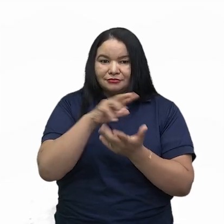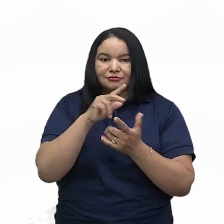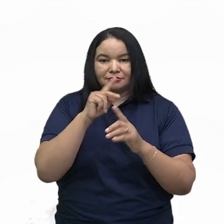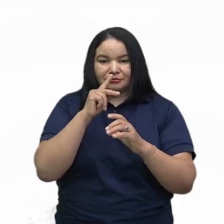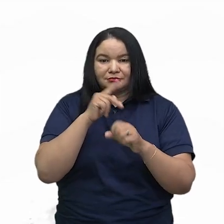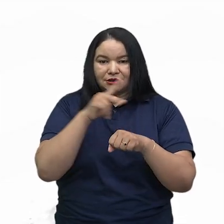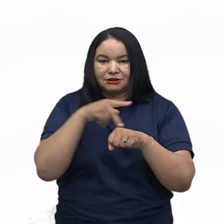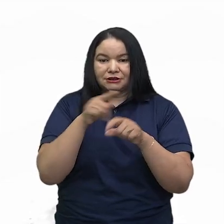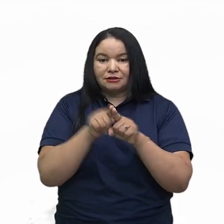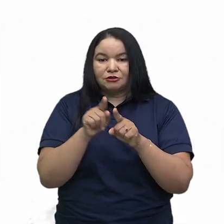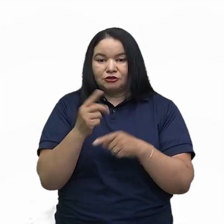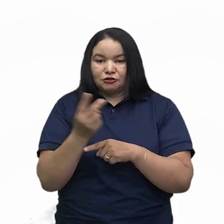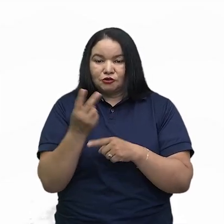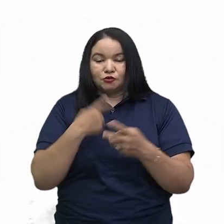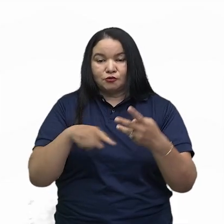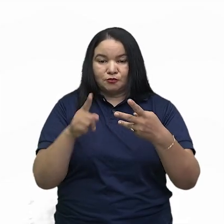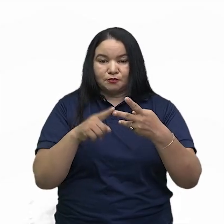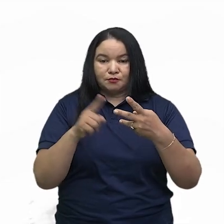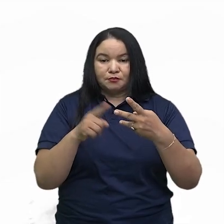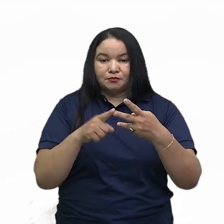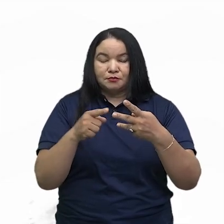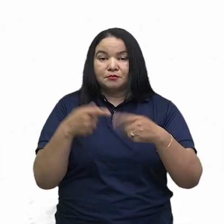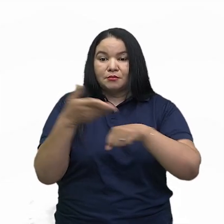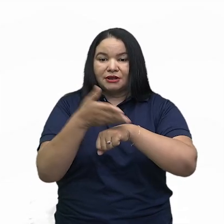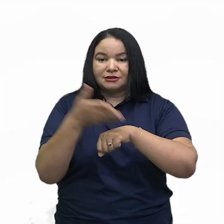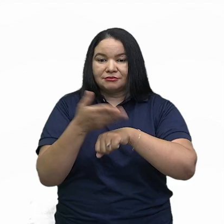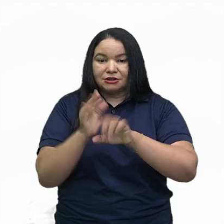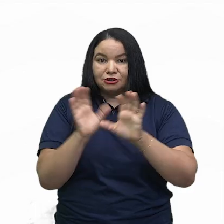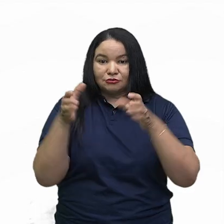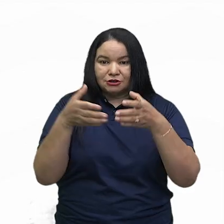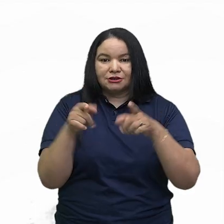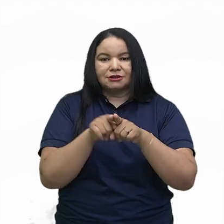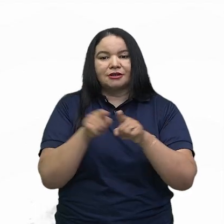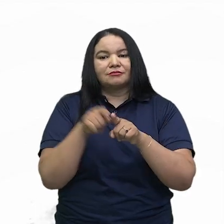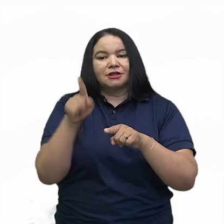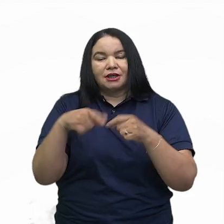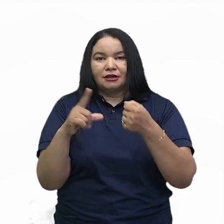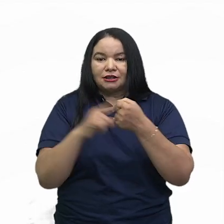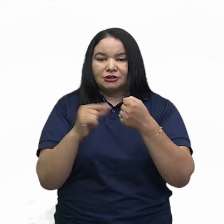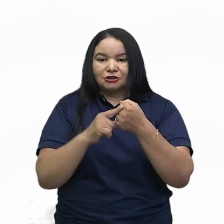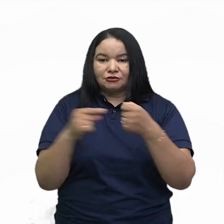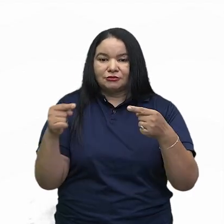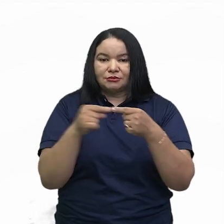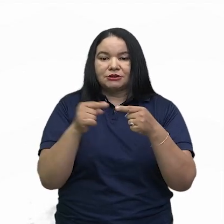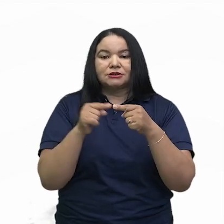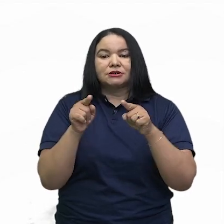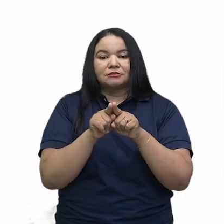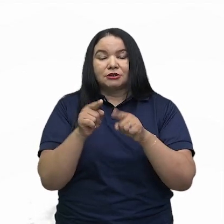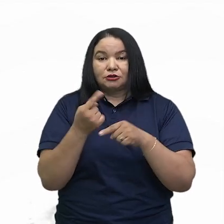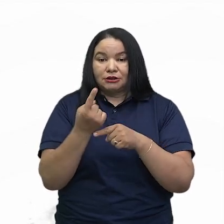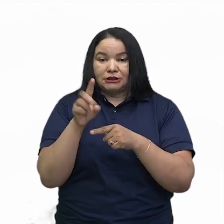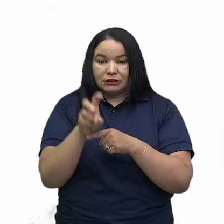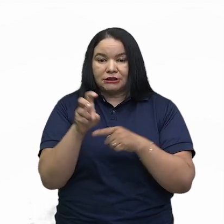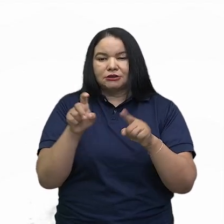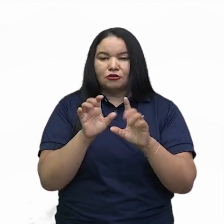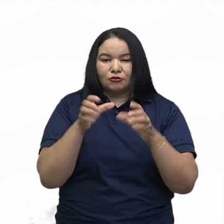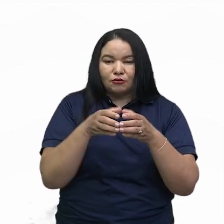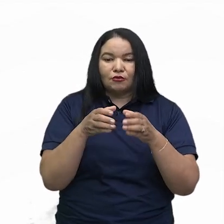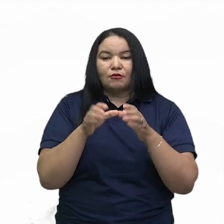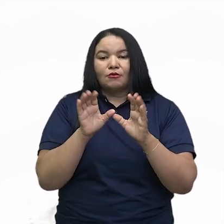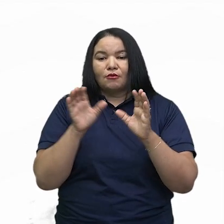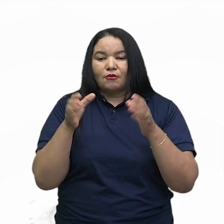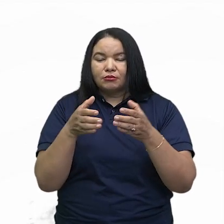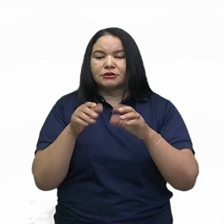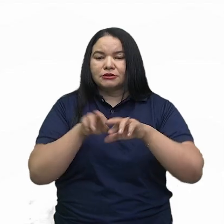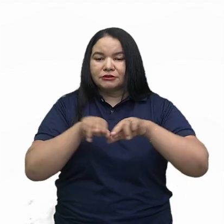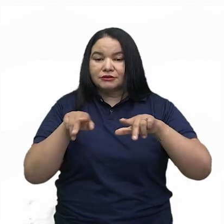internacional até do circo. Nosso segundo tópico vai trazer para a gente a participação comunitária, que também é amparada no artigo 15, por conta de